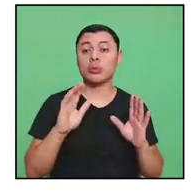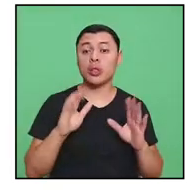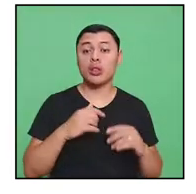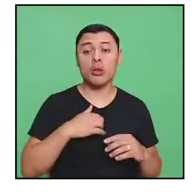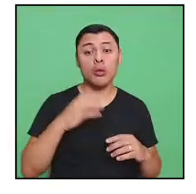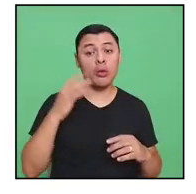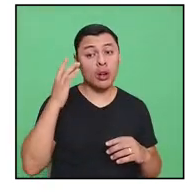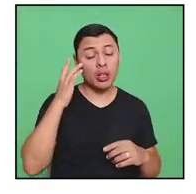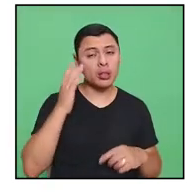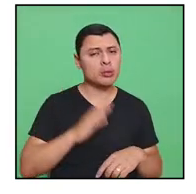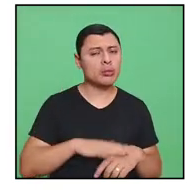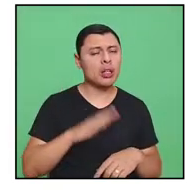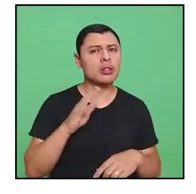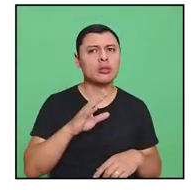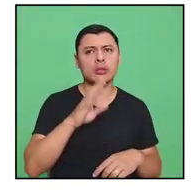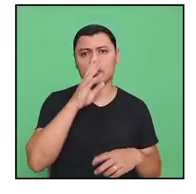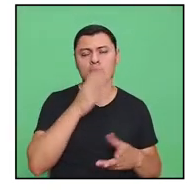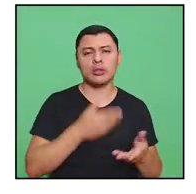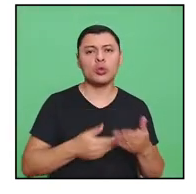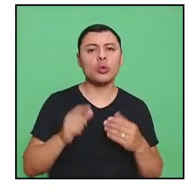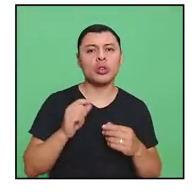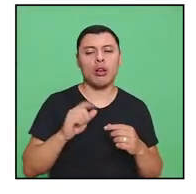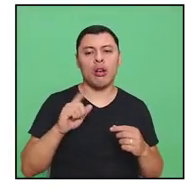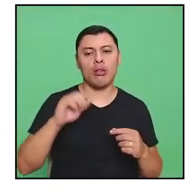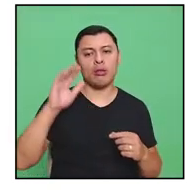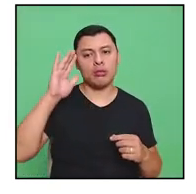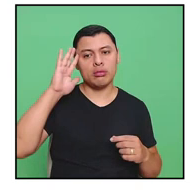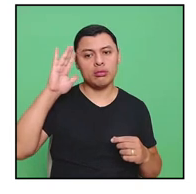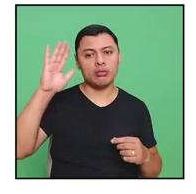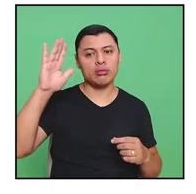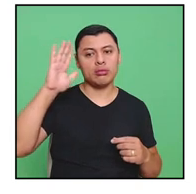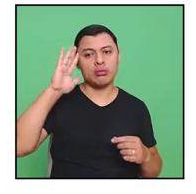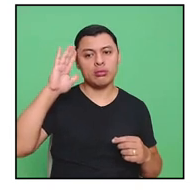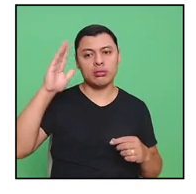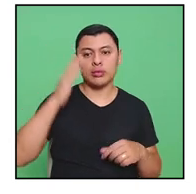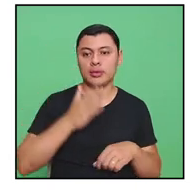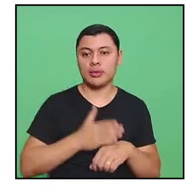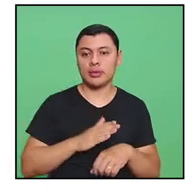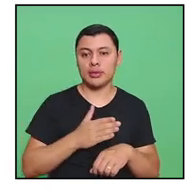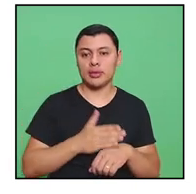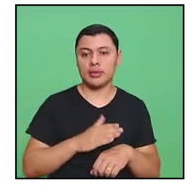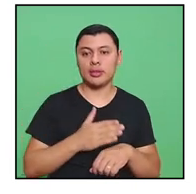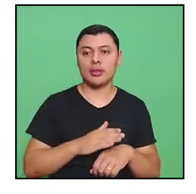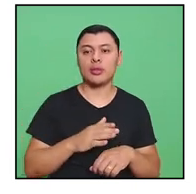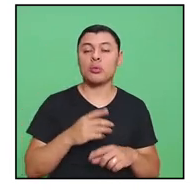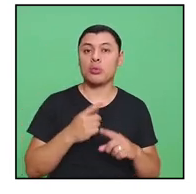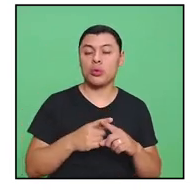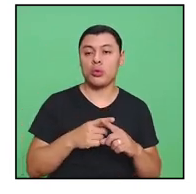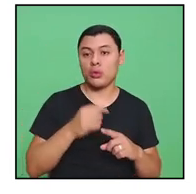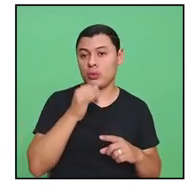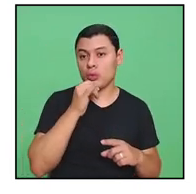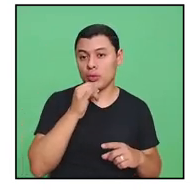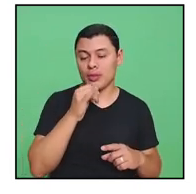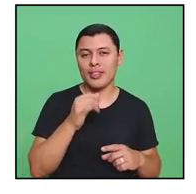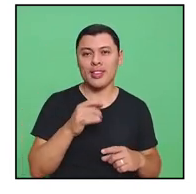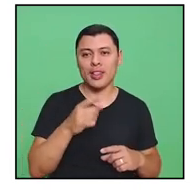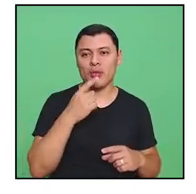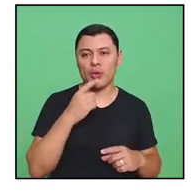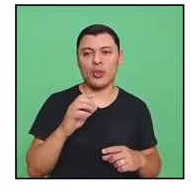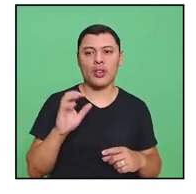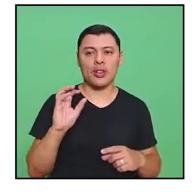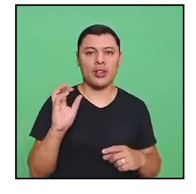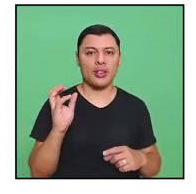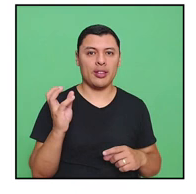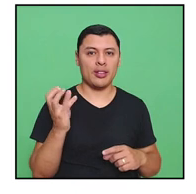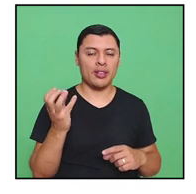interessante dessa relação toda é o exercício de imaginação que ela coloca, né? Porque é aquilo, por exemplo, até mesmo essa instância da célula autônoma, quando ela